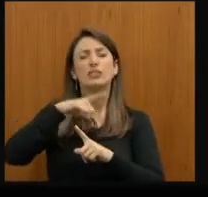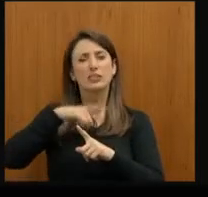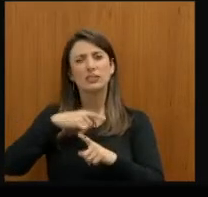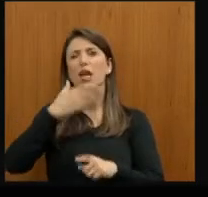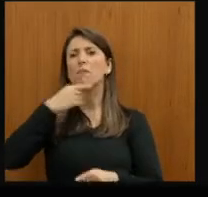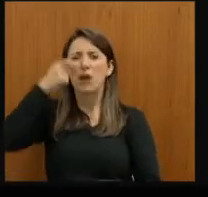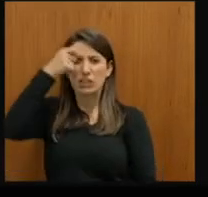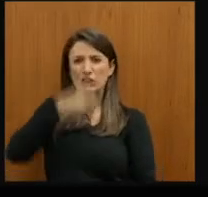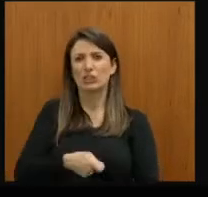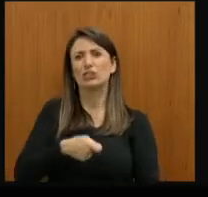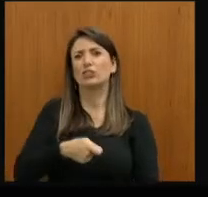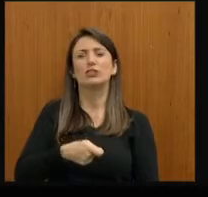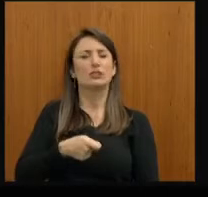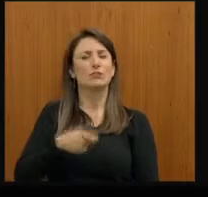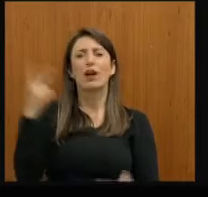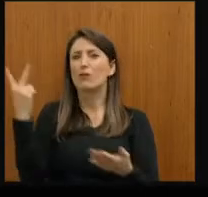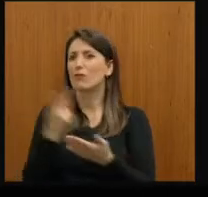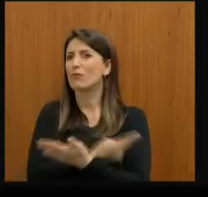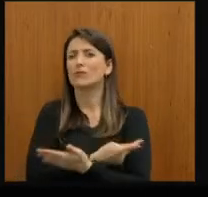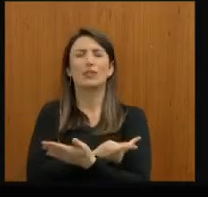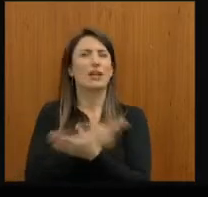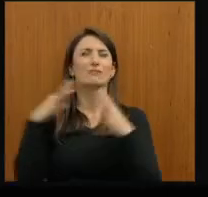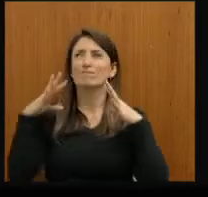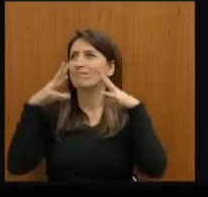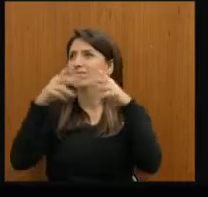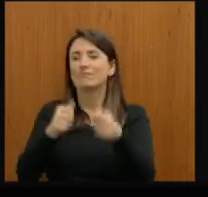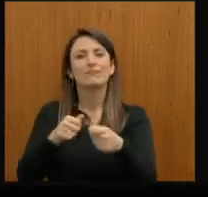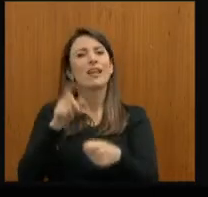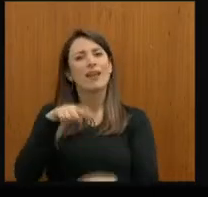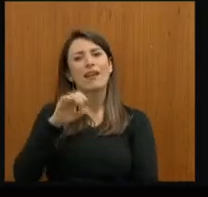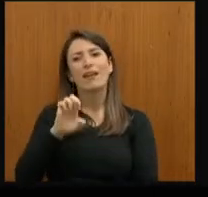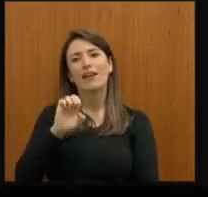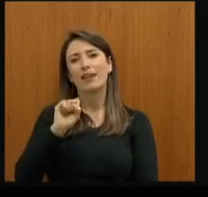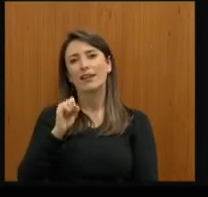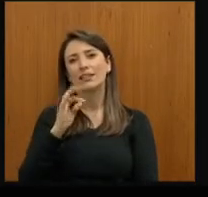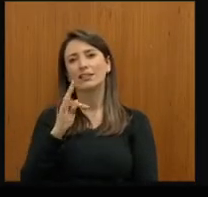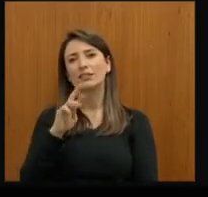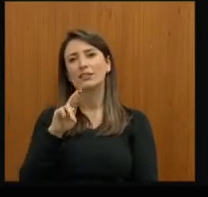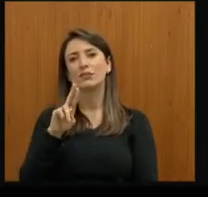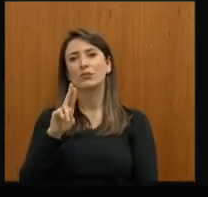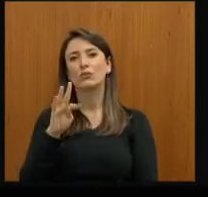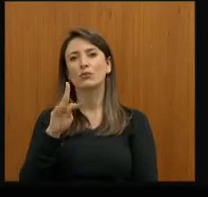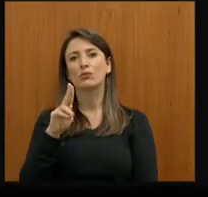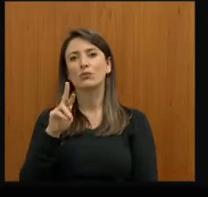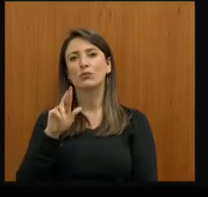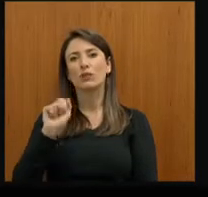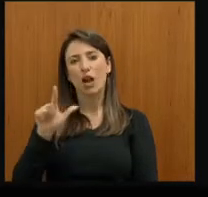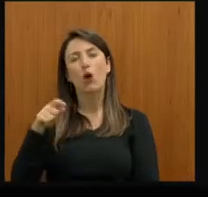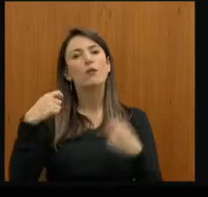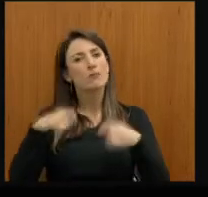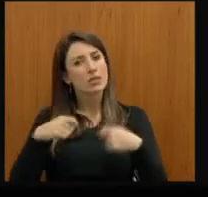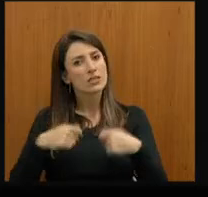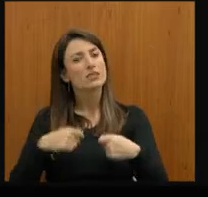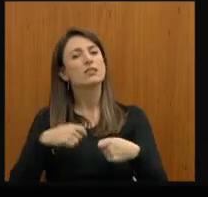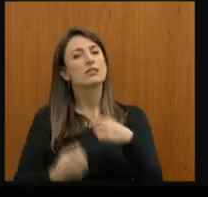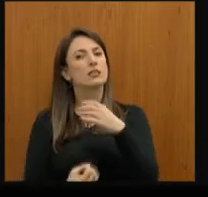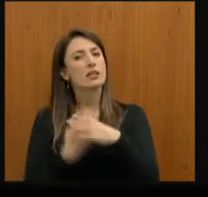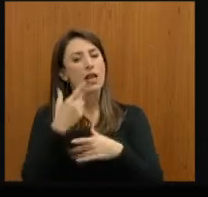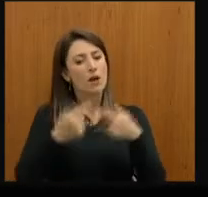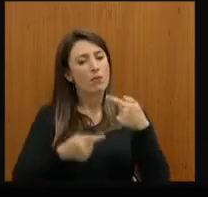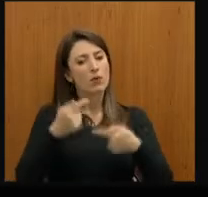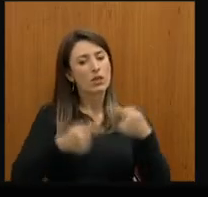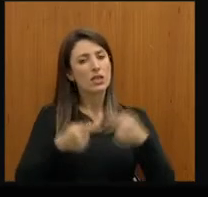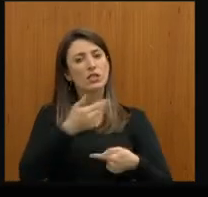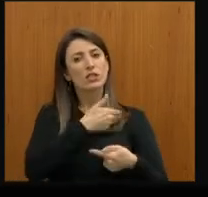e o tanto nós devemos combatê-los com como tal né com políticas públicas então a